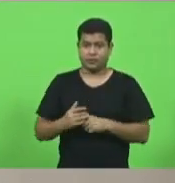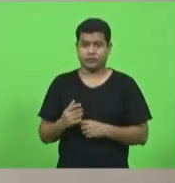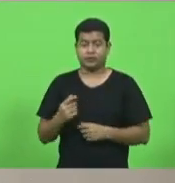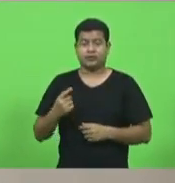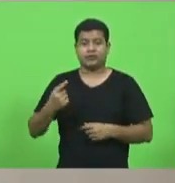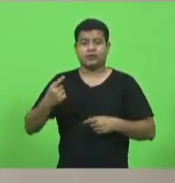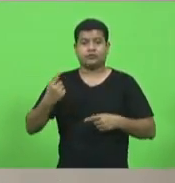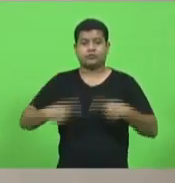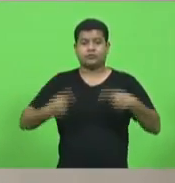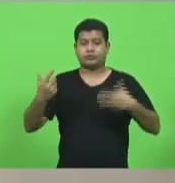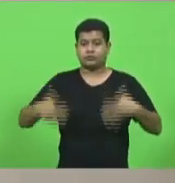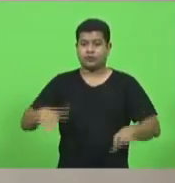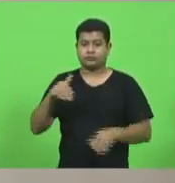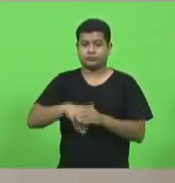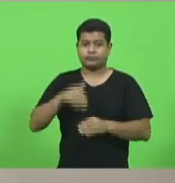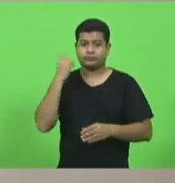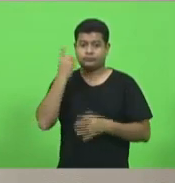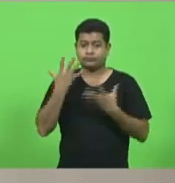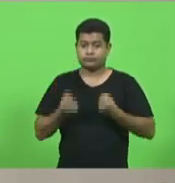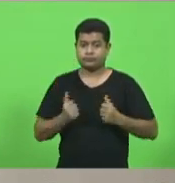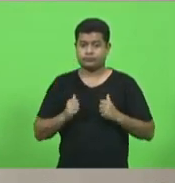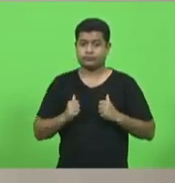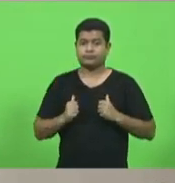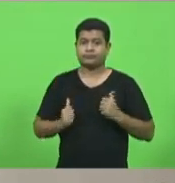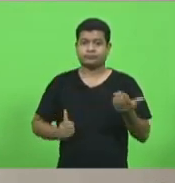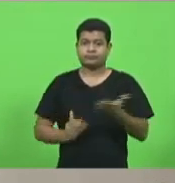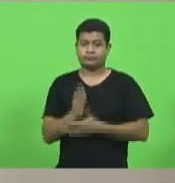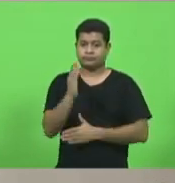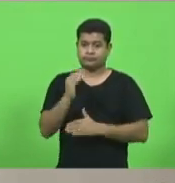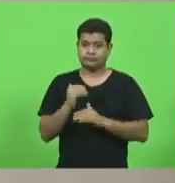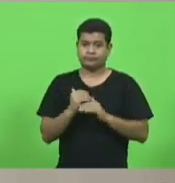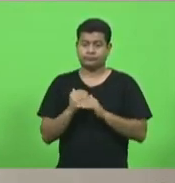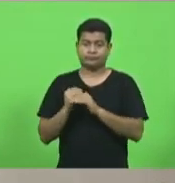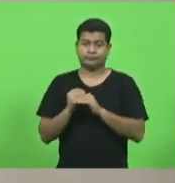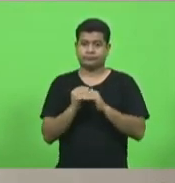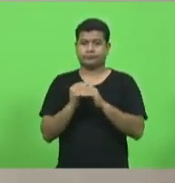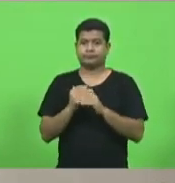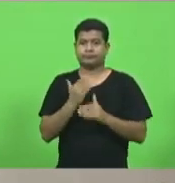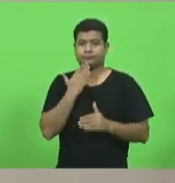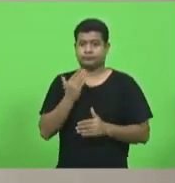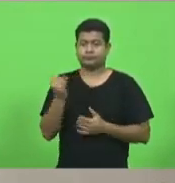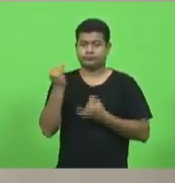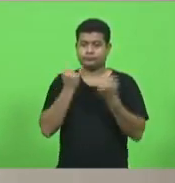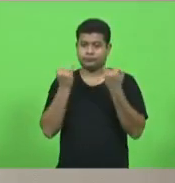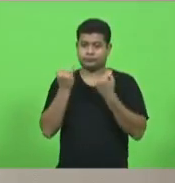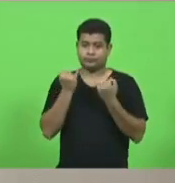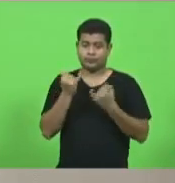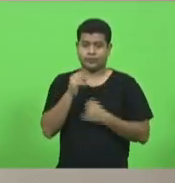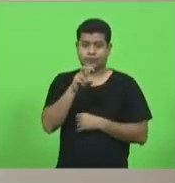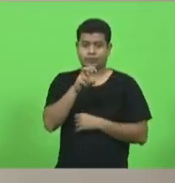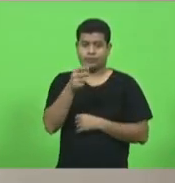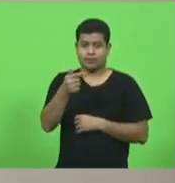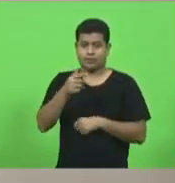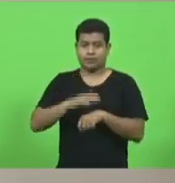que aprovam, permaneçam como se encontra. Aprovado por unanimidade. Pedido de informação 57. Autor deputado João Amin,